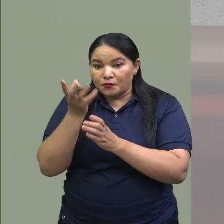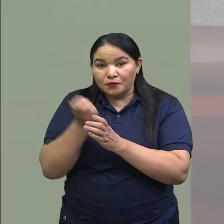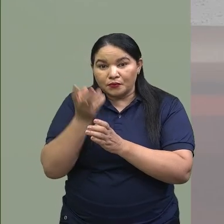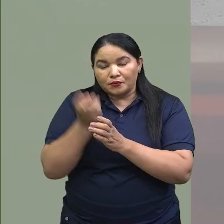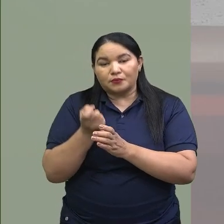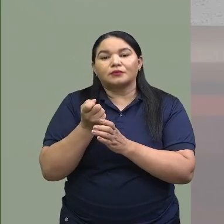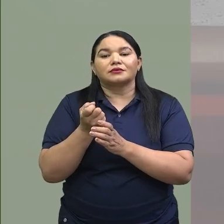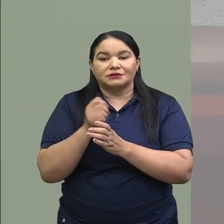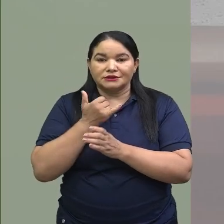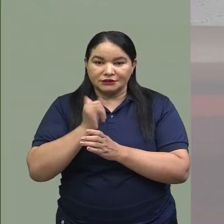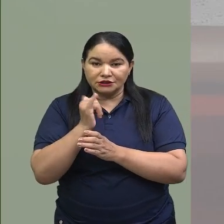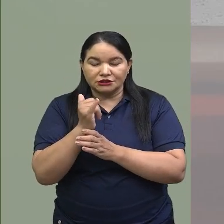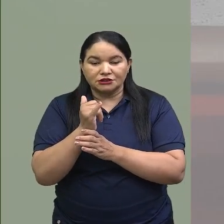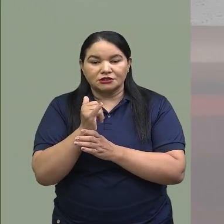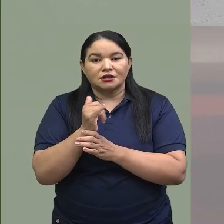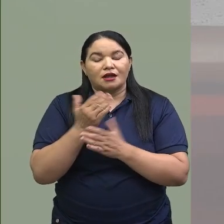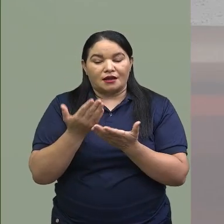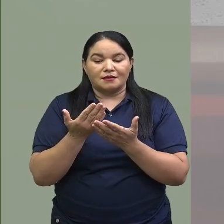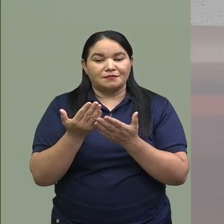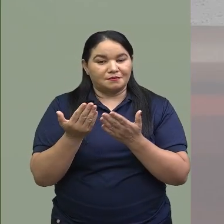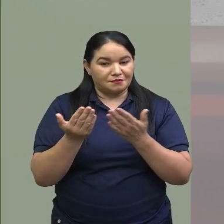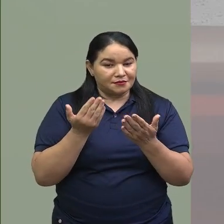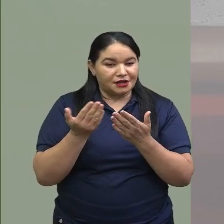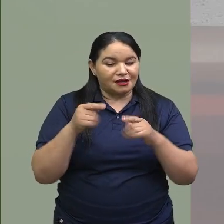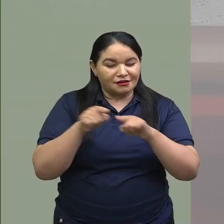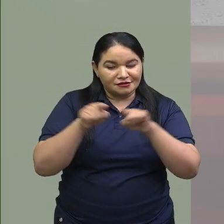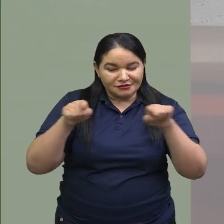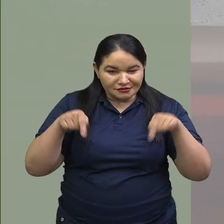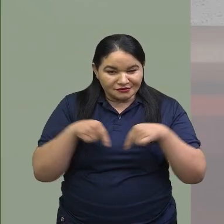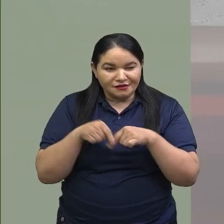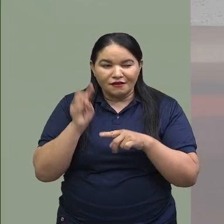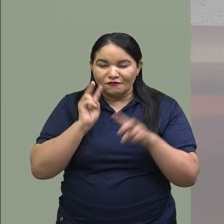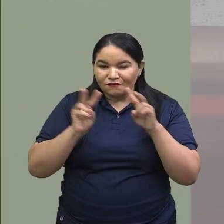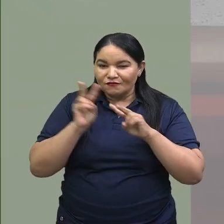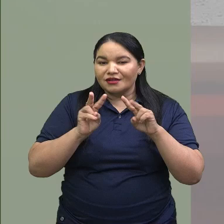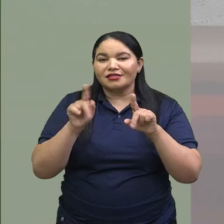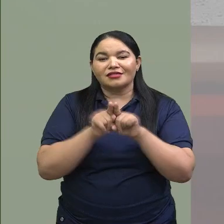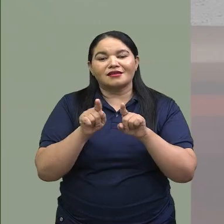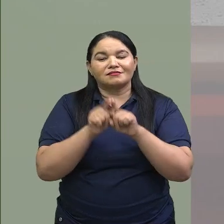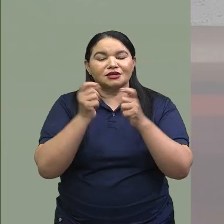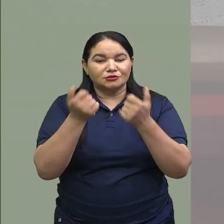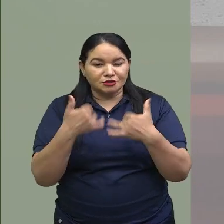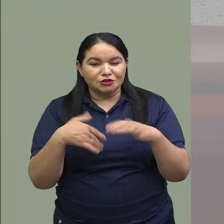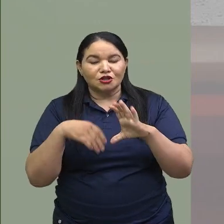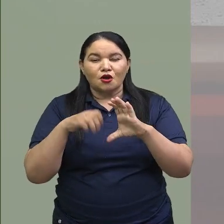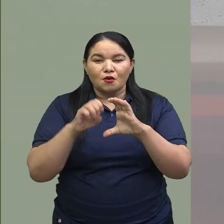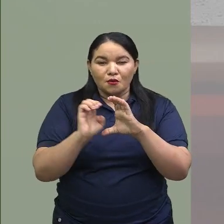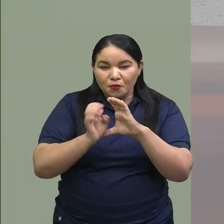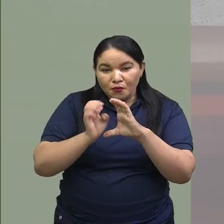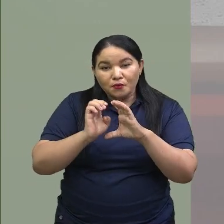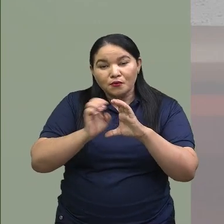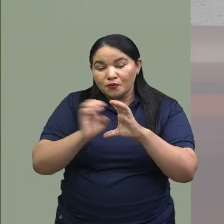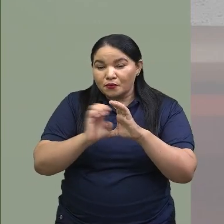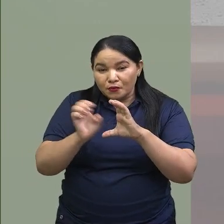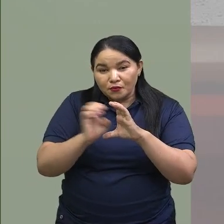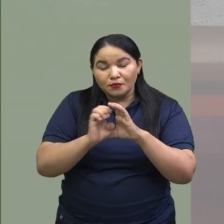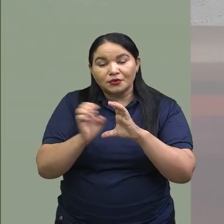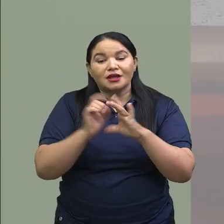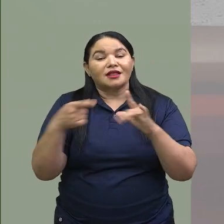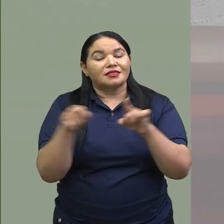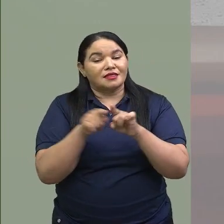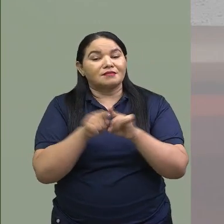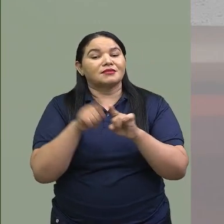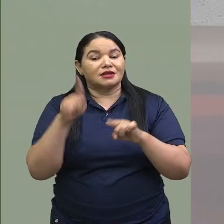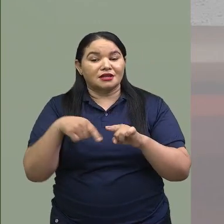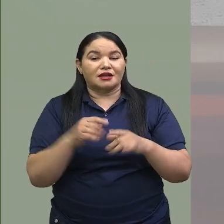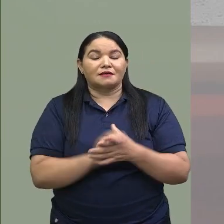energia. E com base nesta sala, na definição da eletrodinâmica, desses dois conceitos